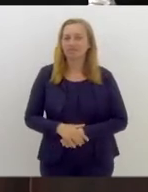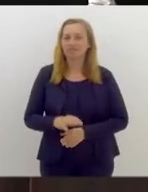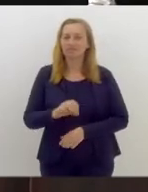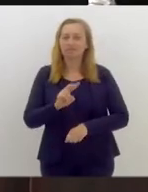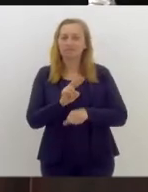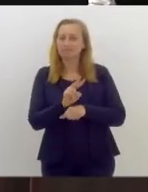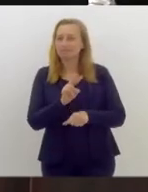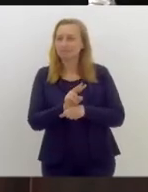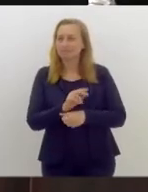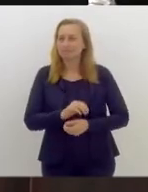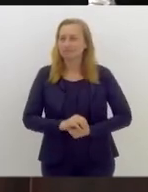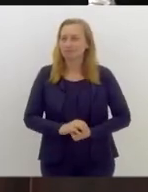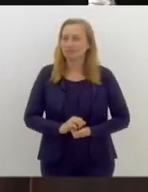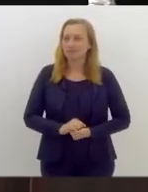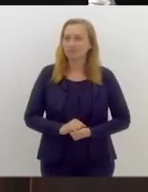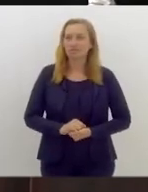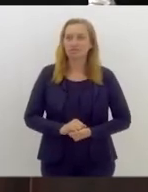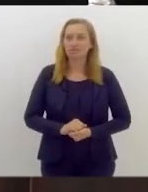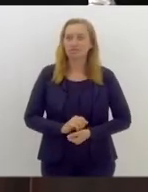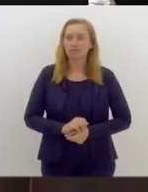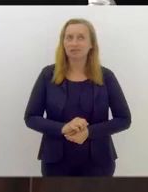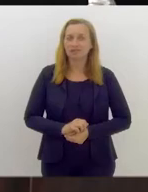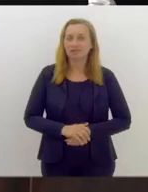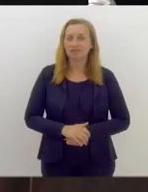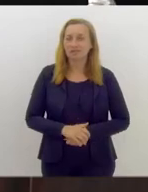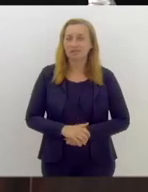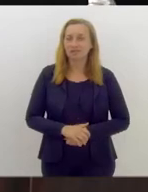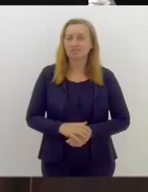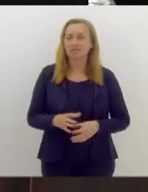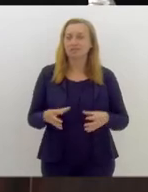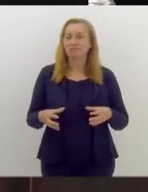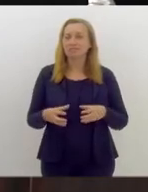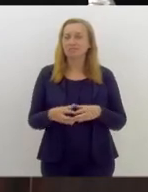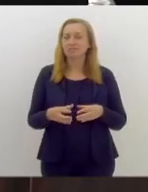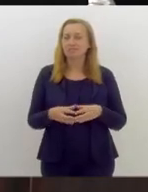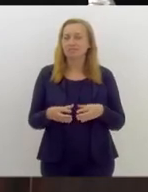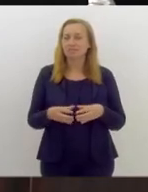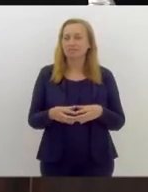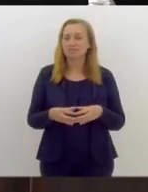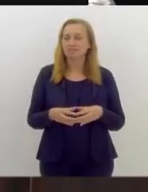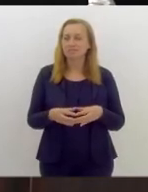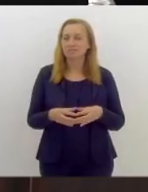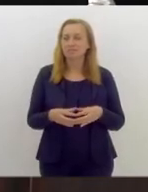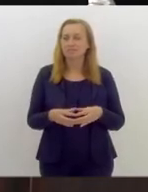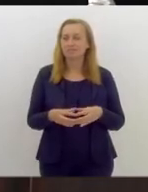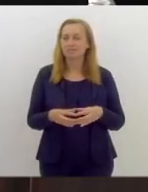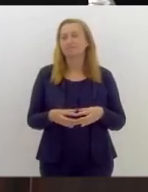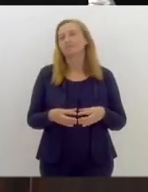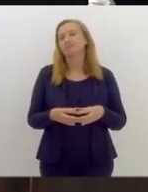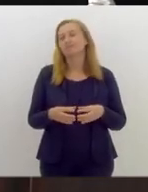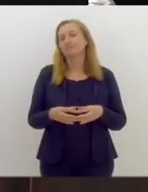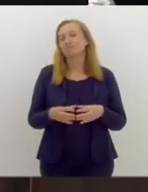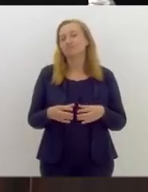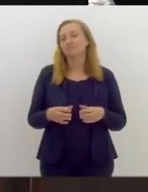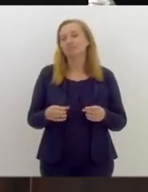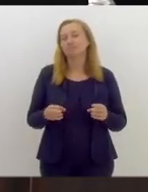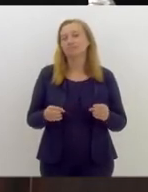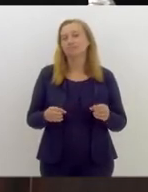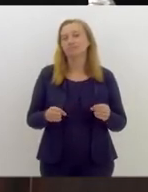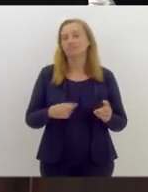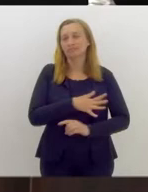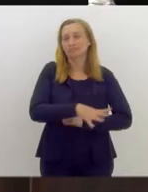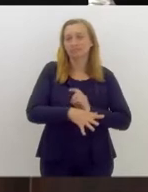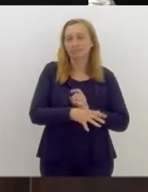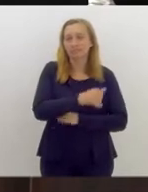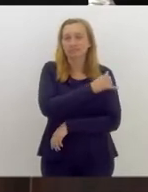enfim, uma grande parte da sociedade carioca, e por pessoas que fazem